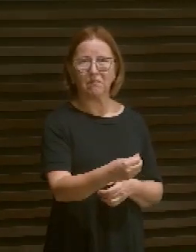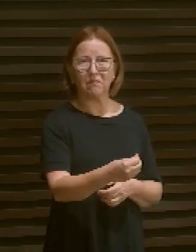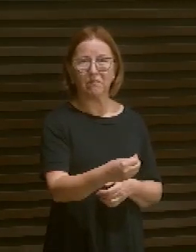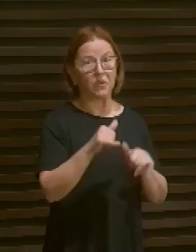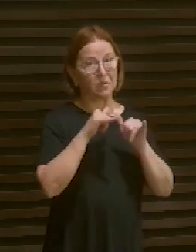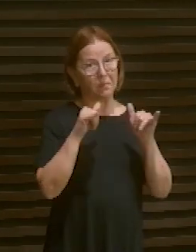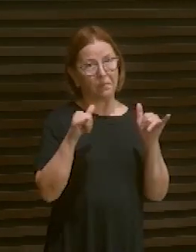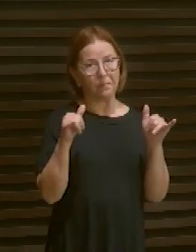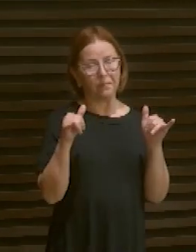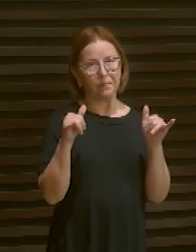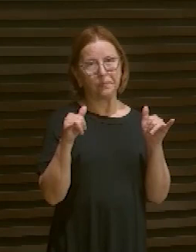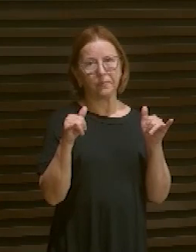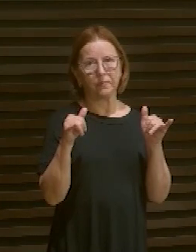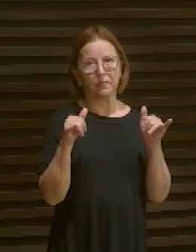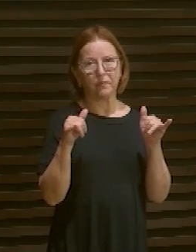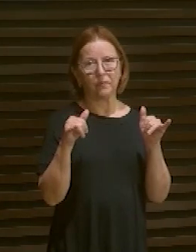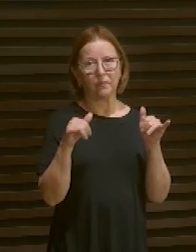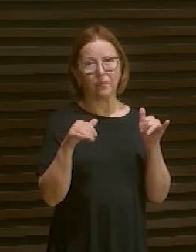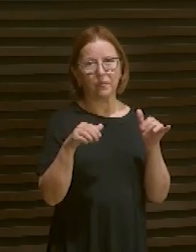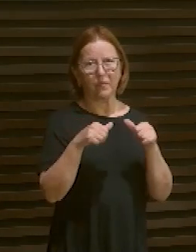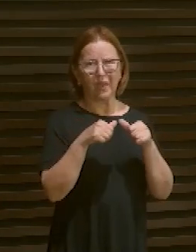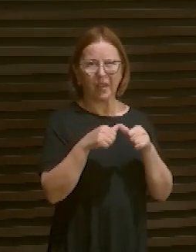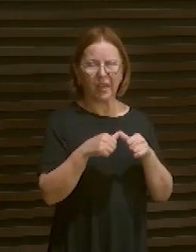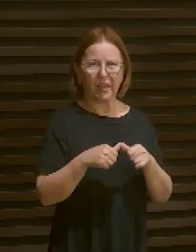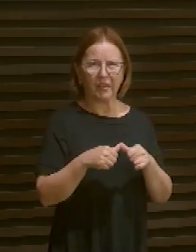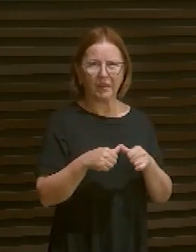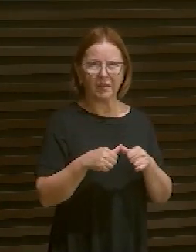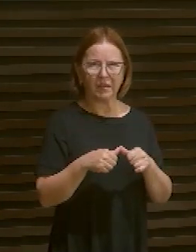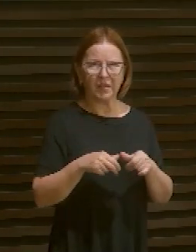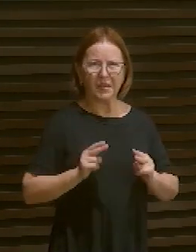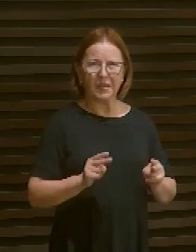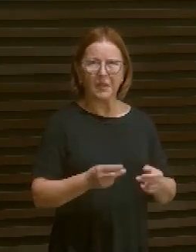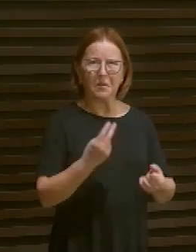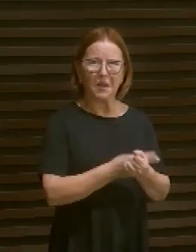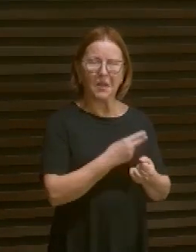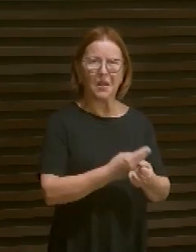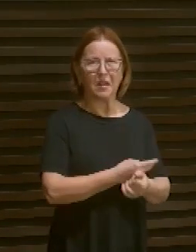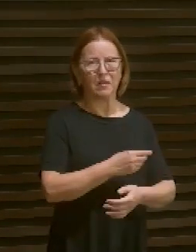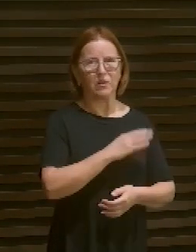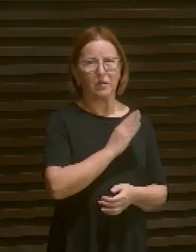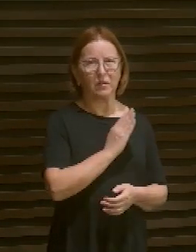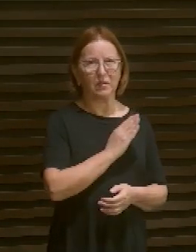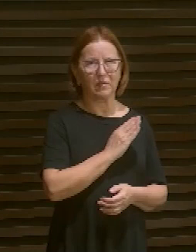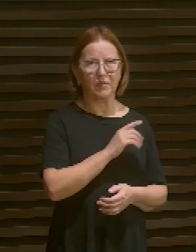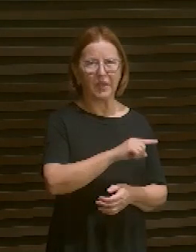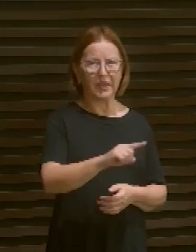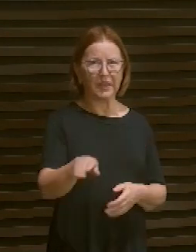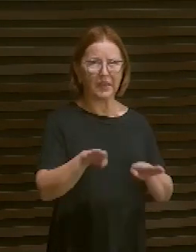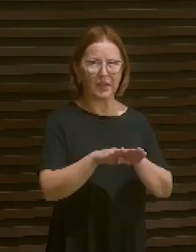E disse, estes sempre erram no coração. Eles também